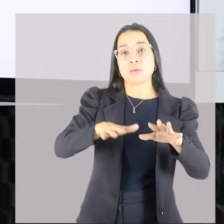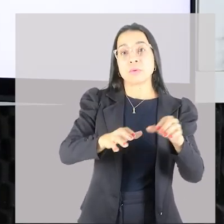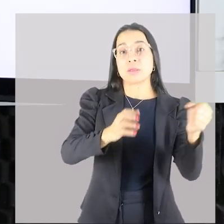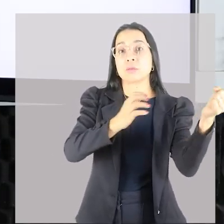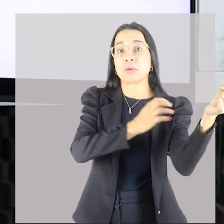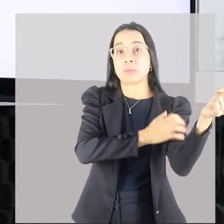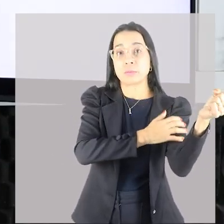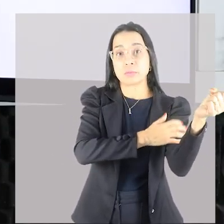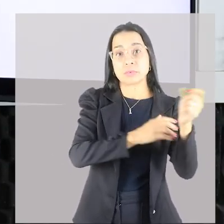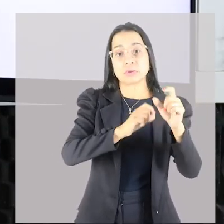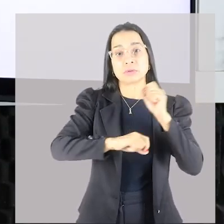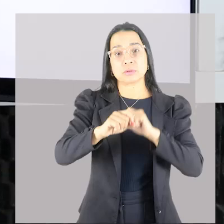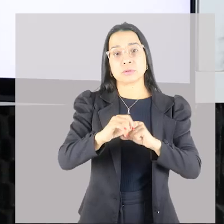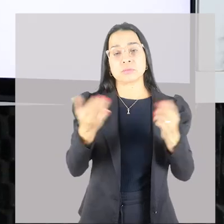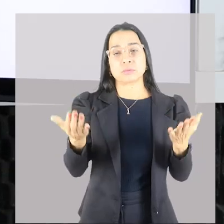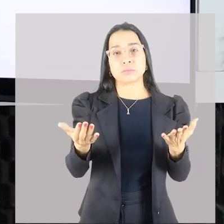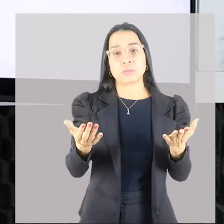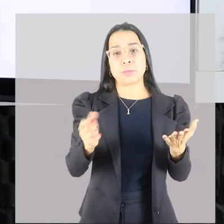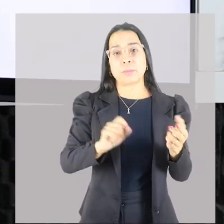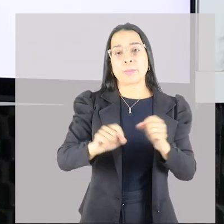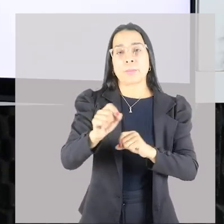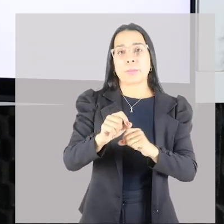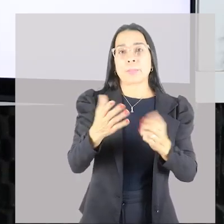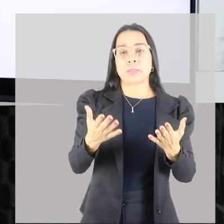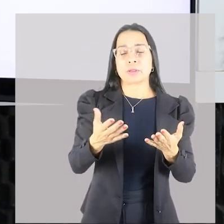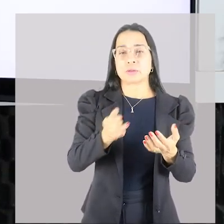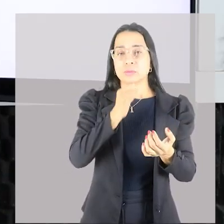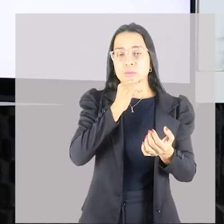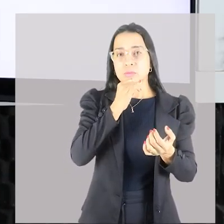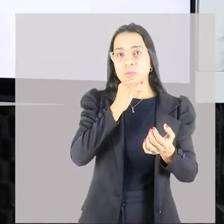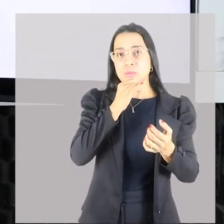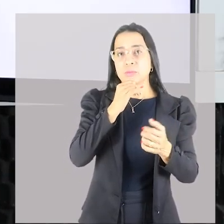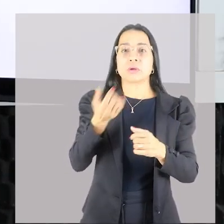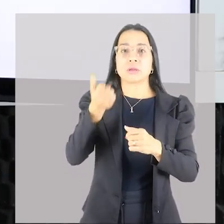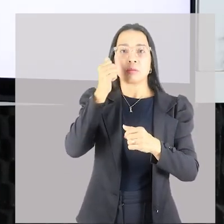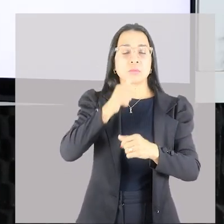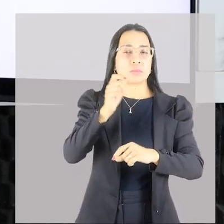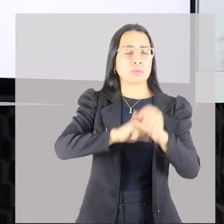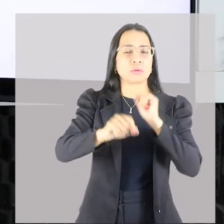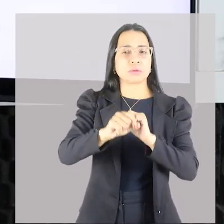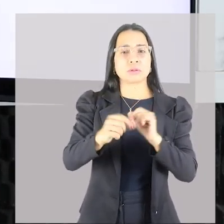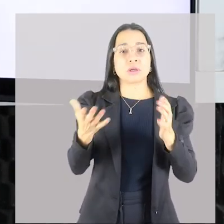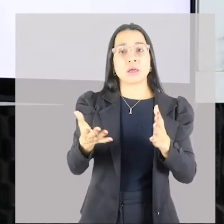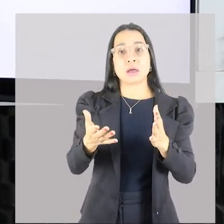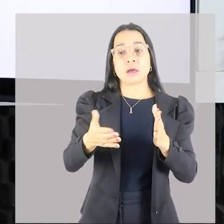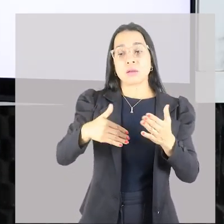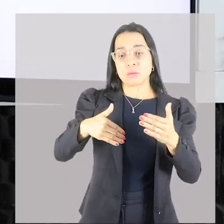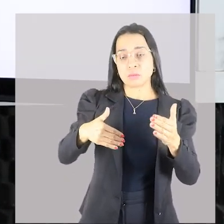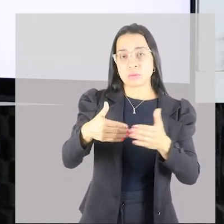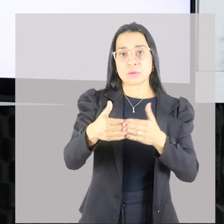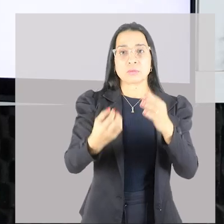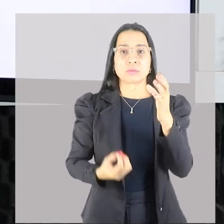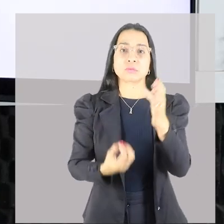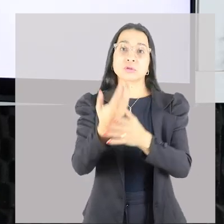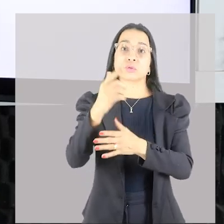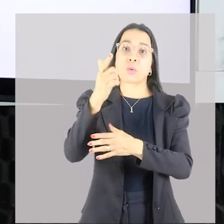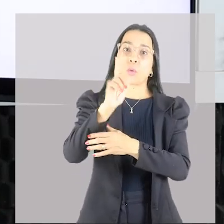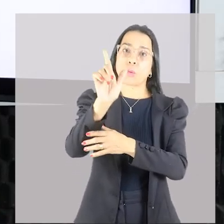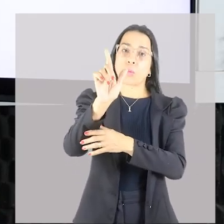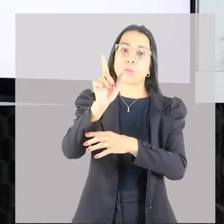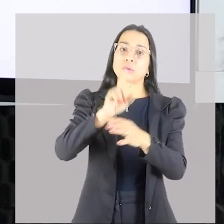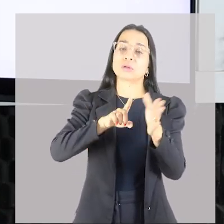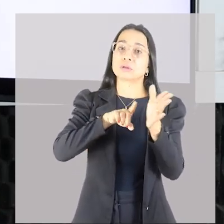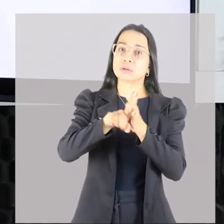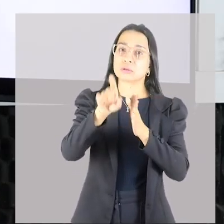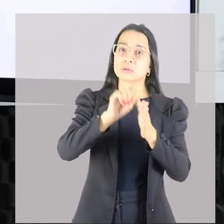voto. Aí, ao longo do tempo, vão surgindo outras pautas que vão sendo adicionadas a esse movimento, certo? Com